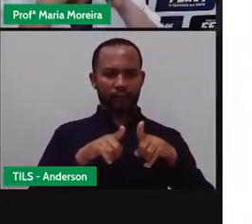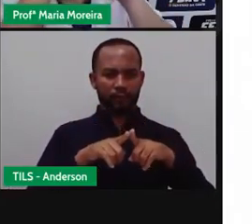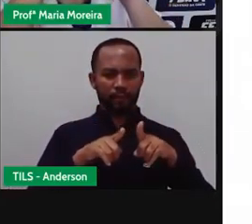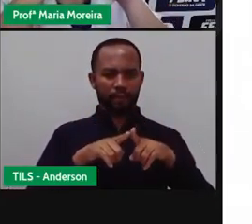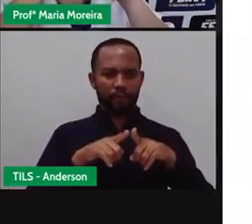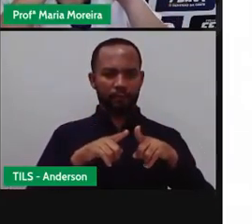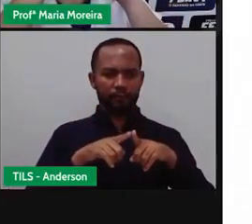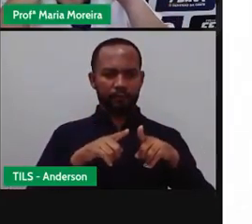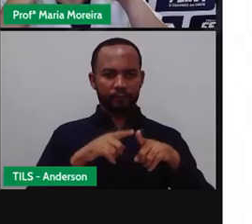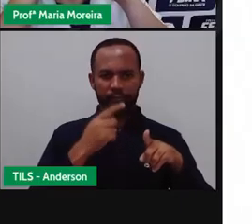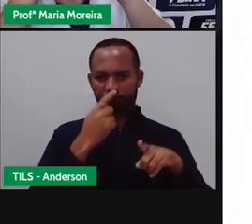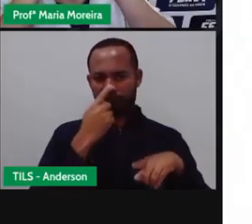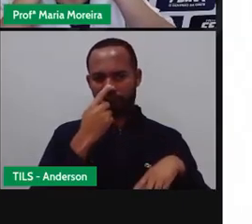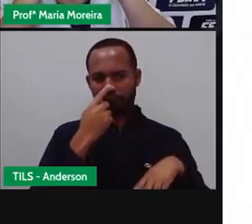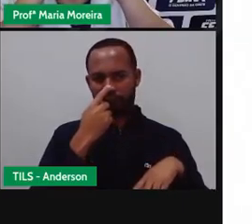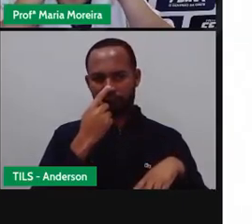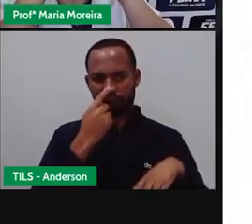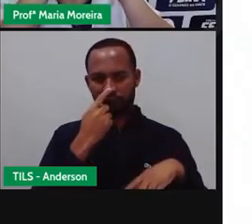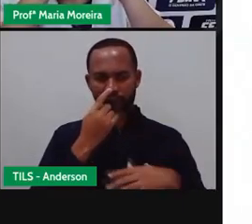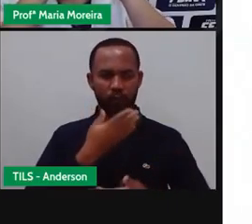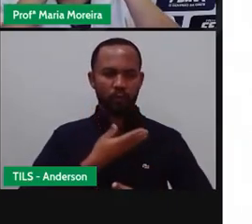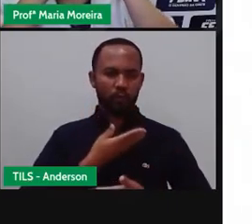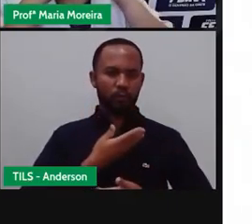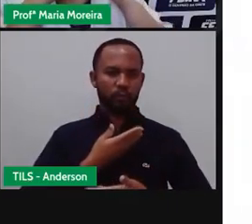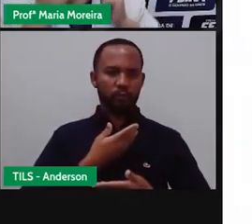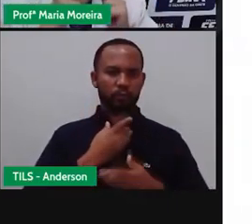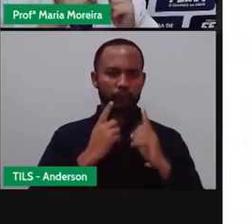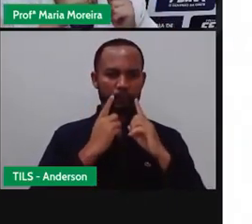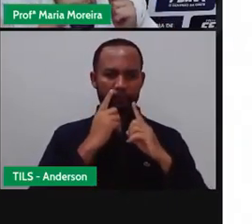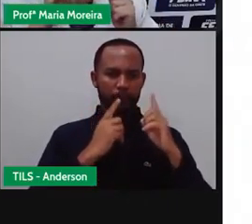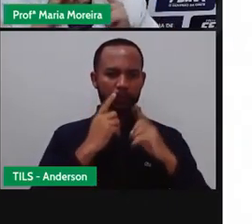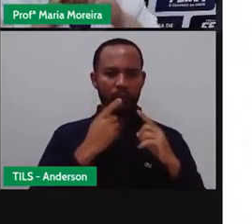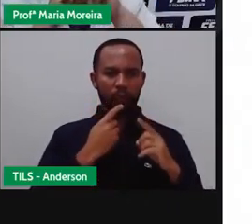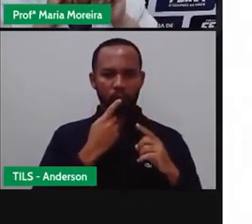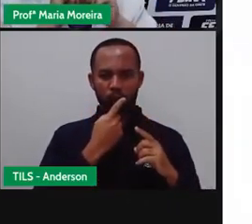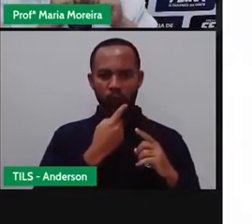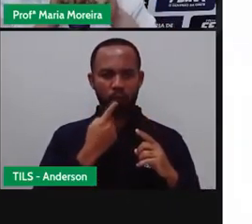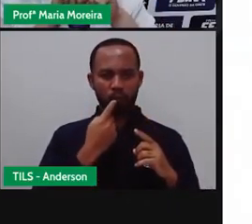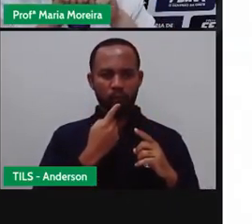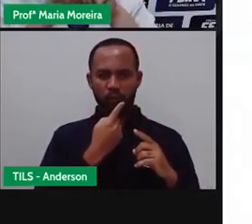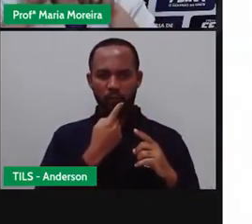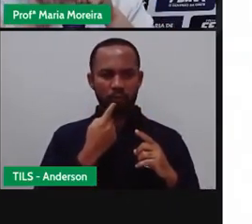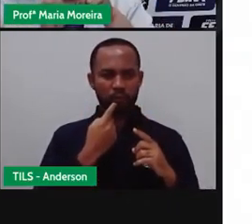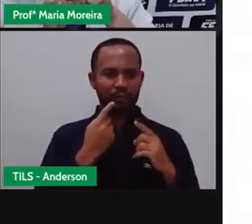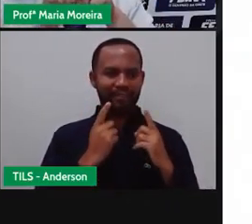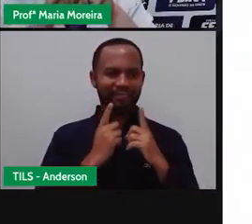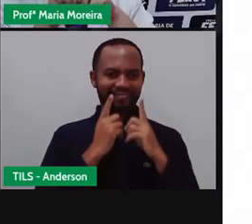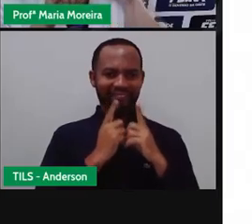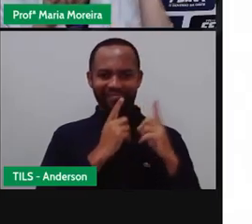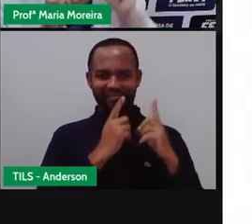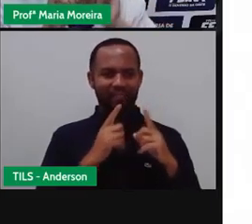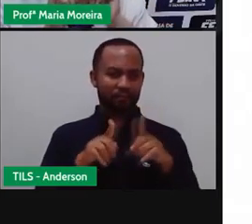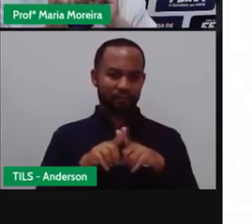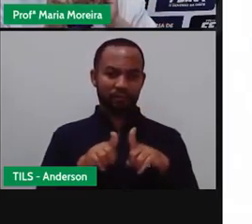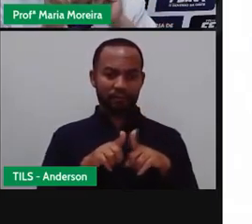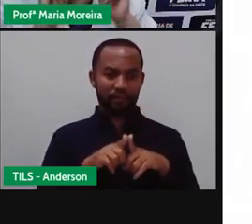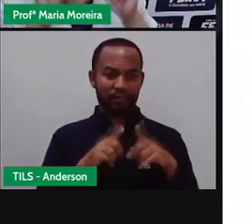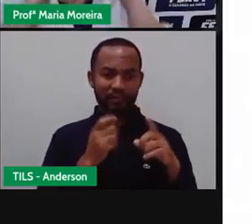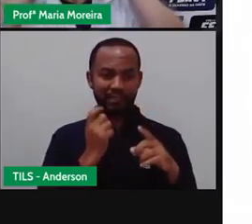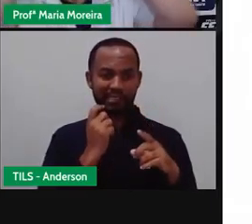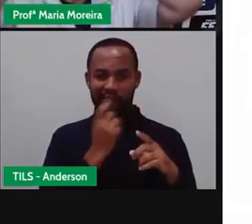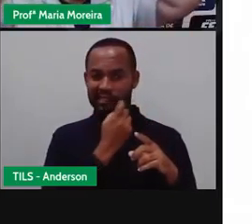outro, ó. Nariz, cada um com abertura, não é isso? Boca, boca. Quantidade de dentes de um lado, quantidade de dentes